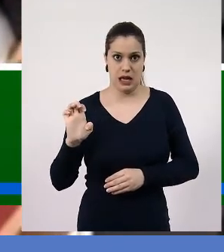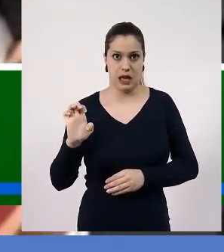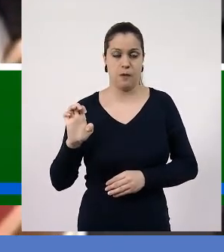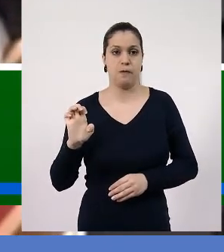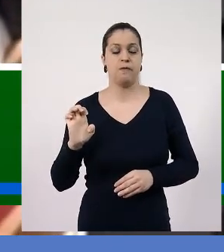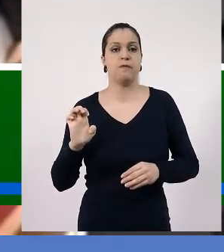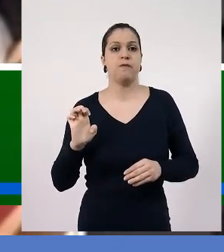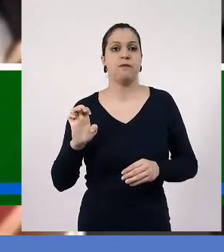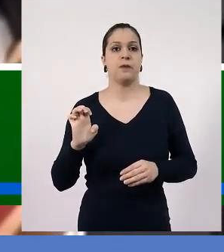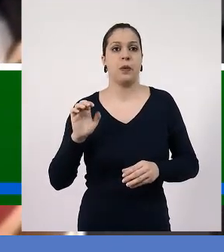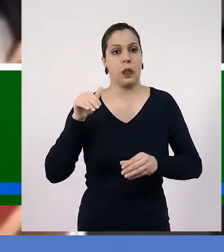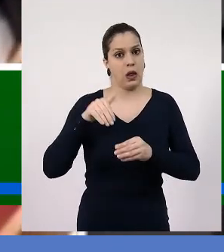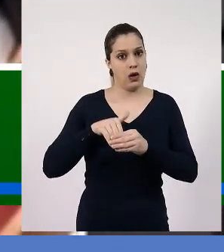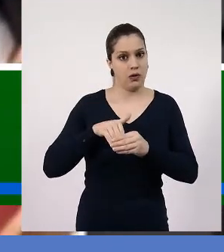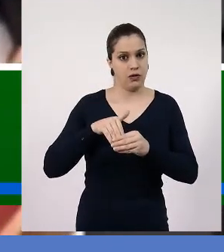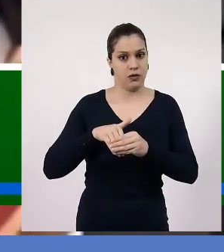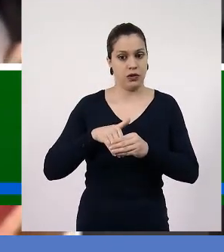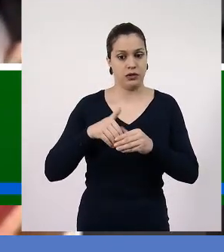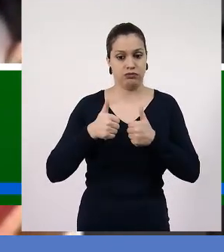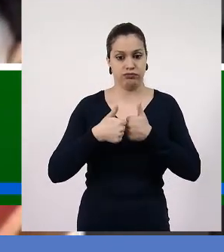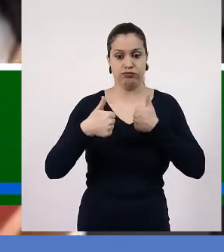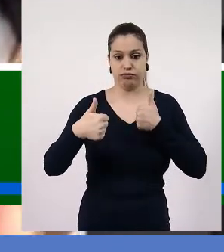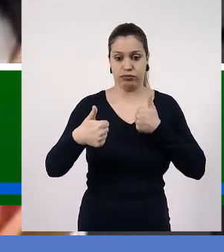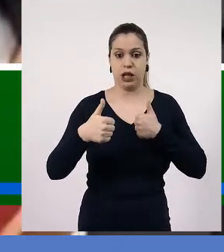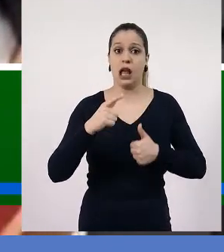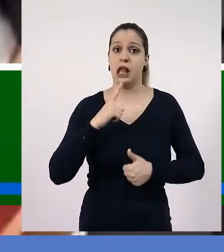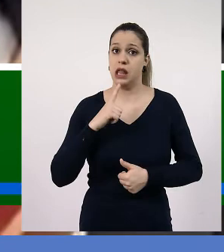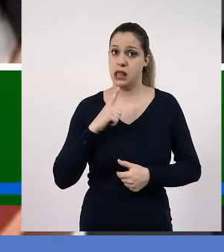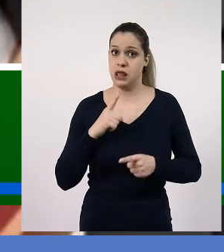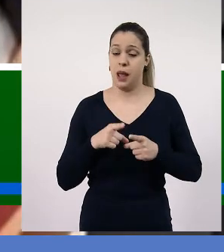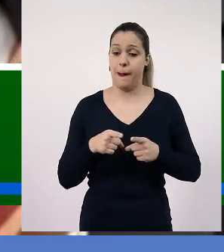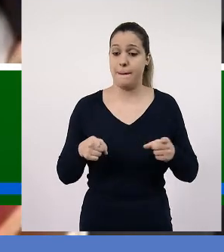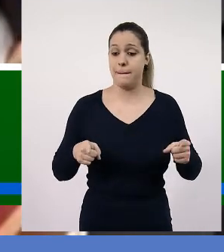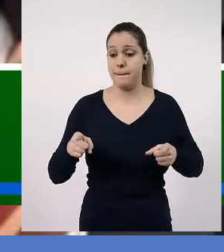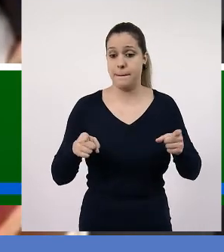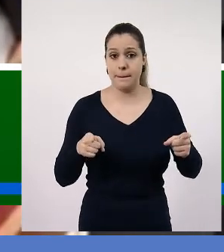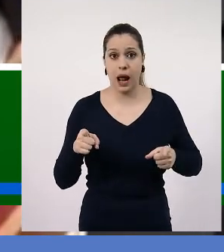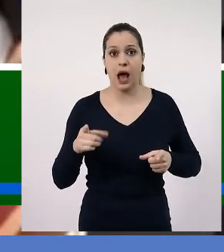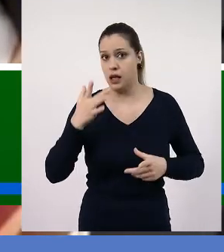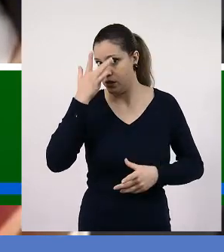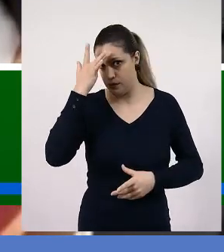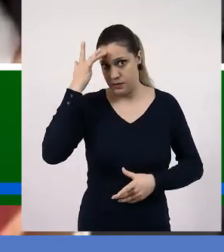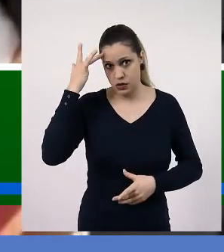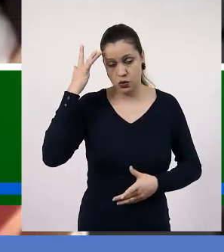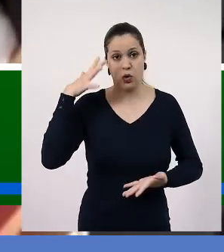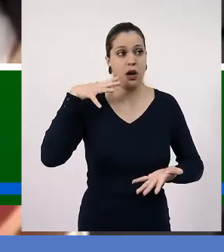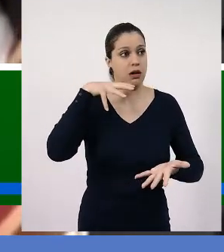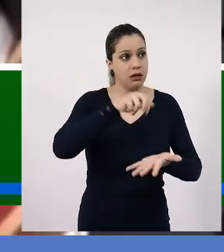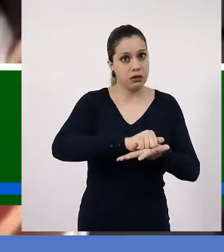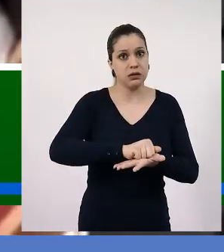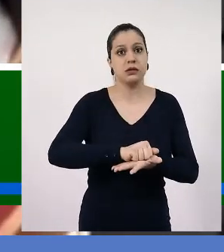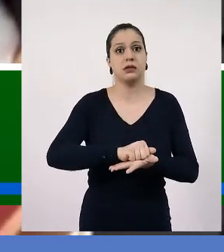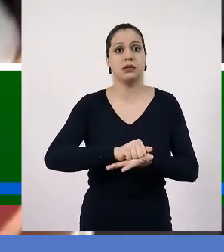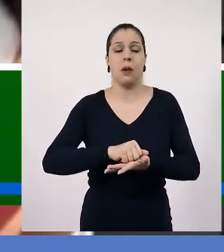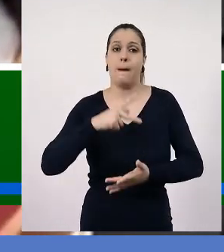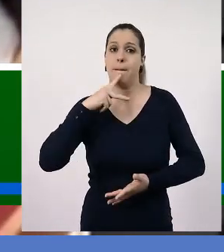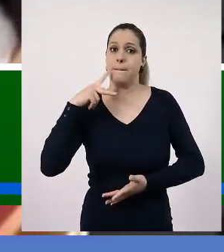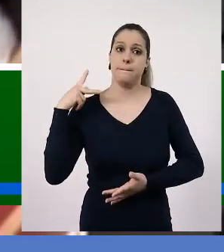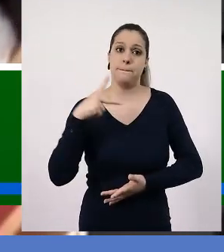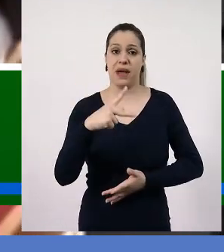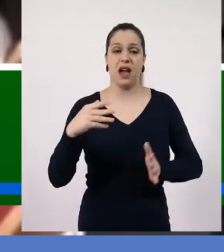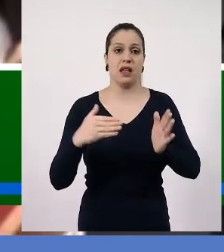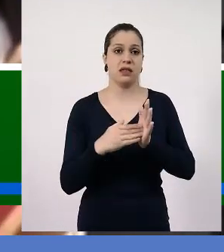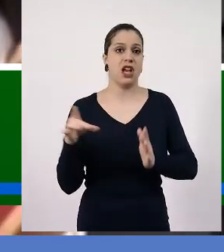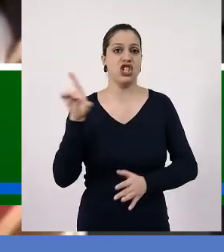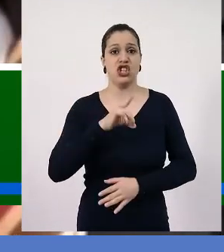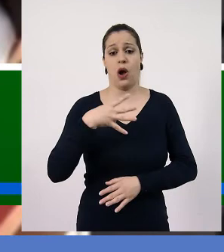Ele manteve as datas de prazo de filiação partidária para quem deseja concorrer, né, que foi até dia